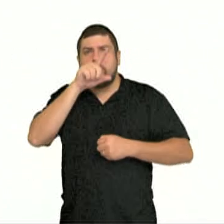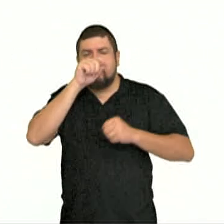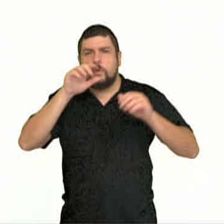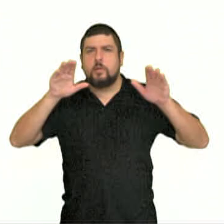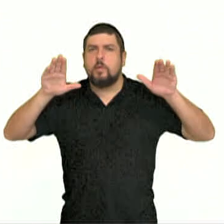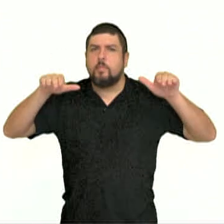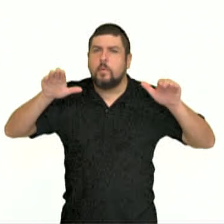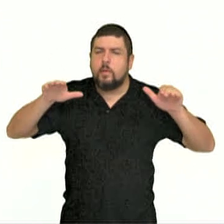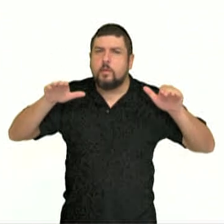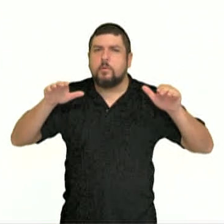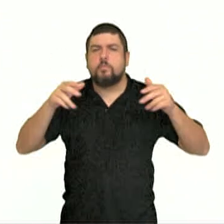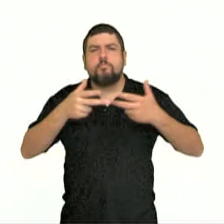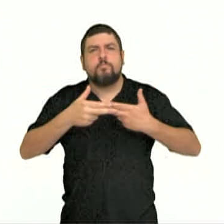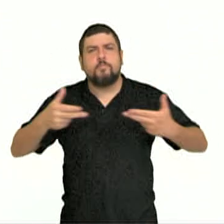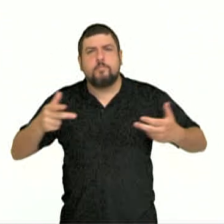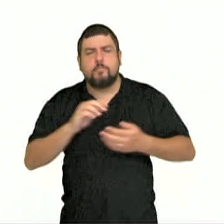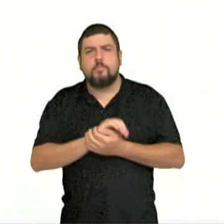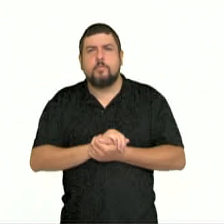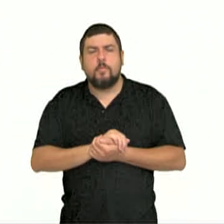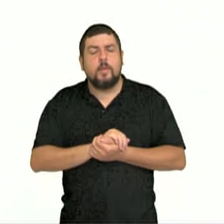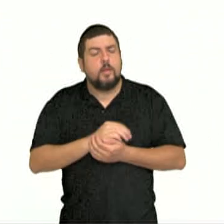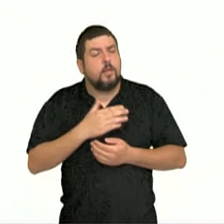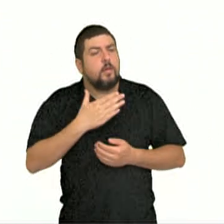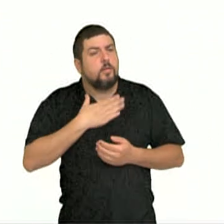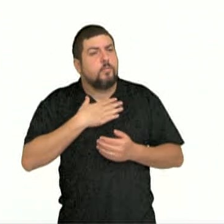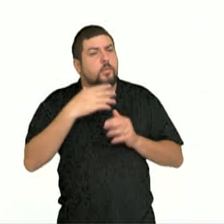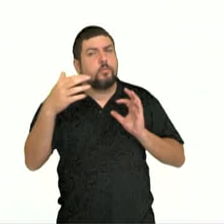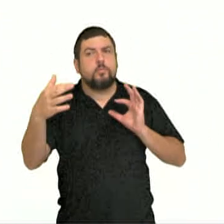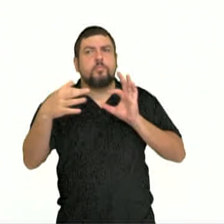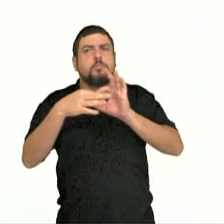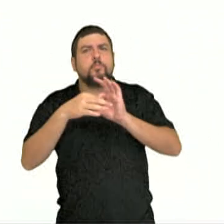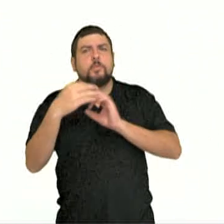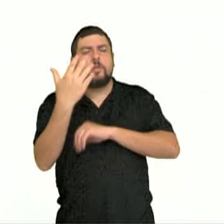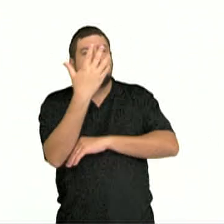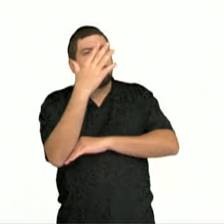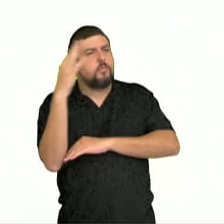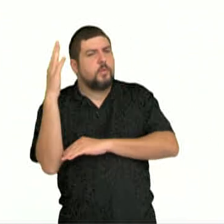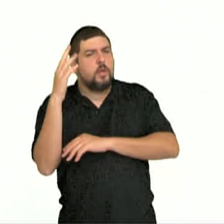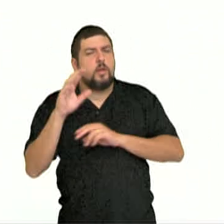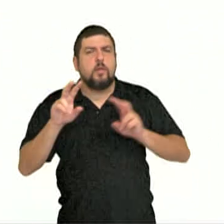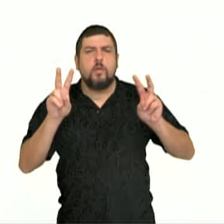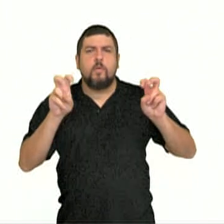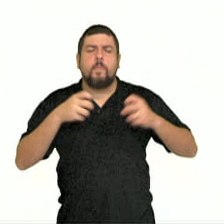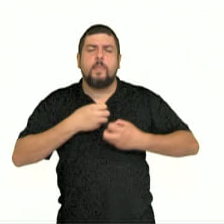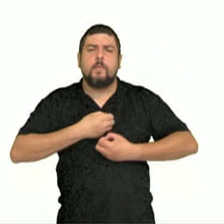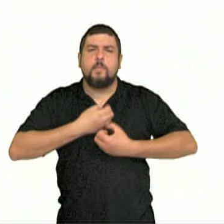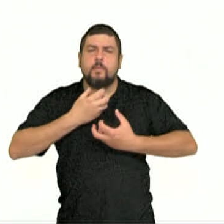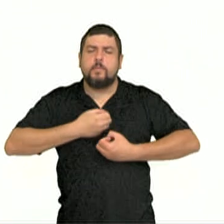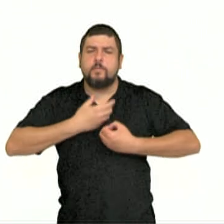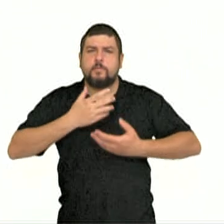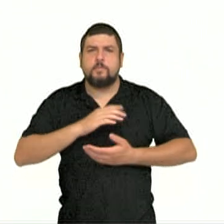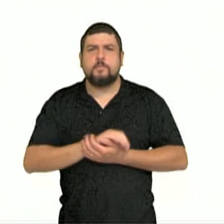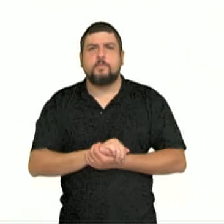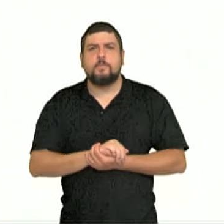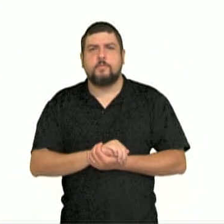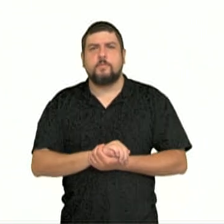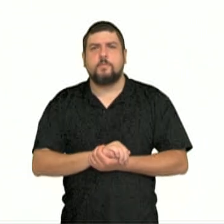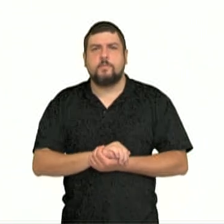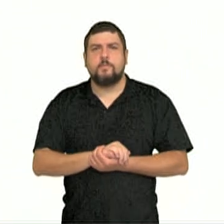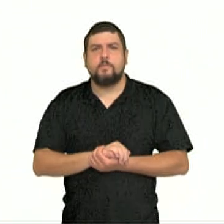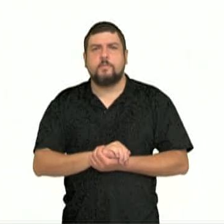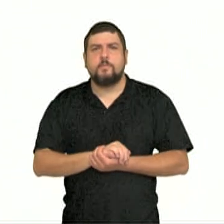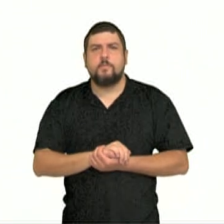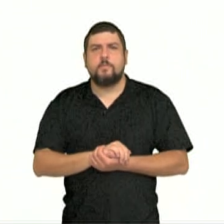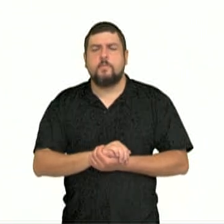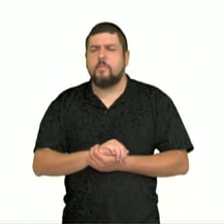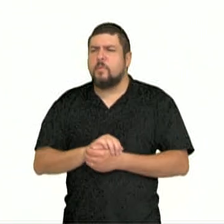uma ave, um inseto. Essa é minha sintonia com a natureza, tema principal da minha poesia.